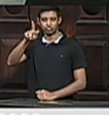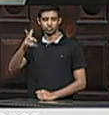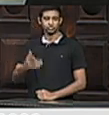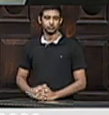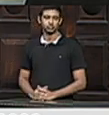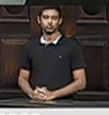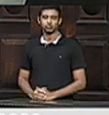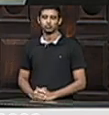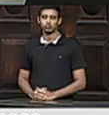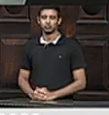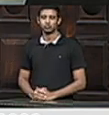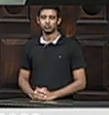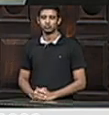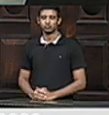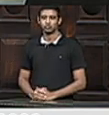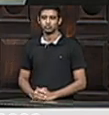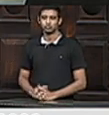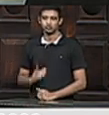Deputado Dica.